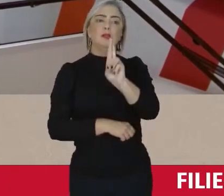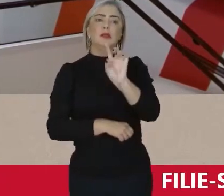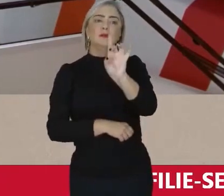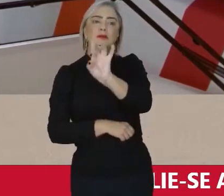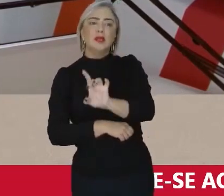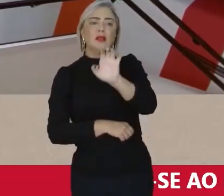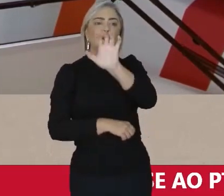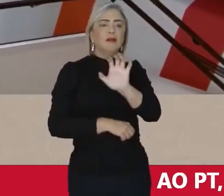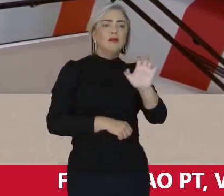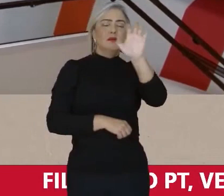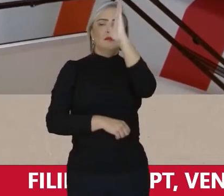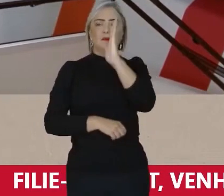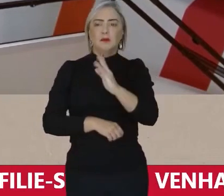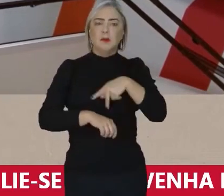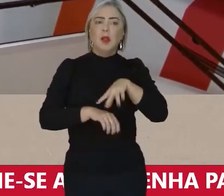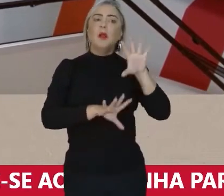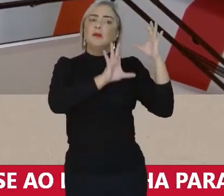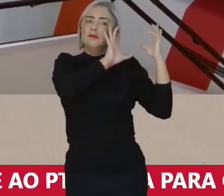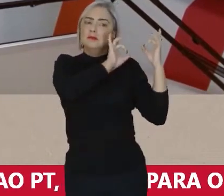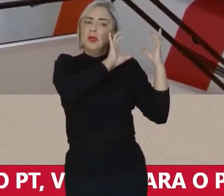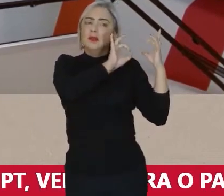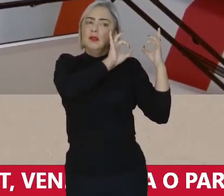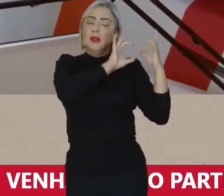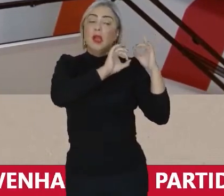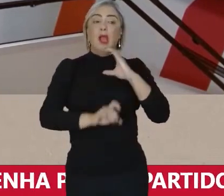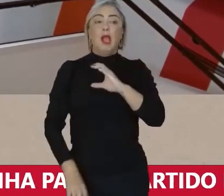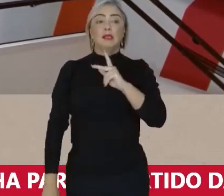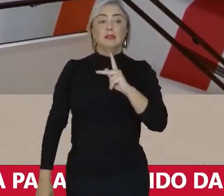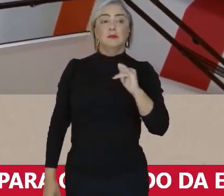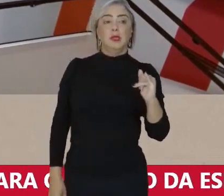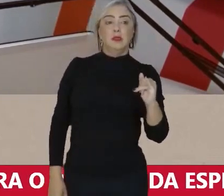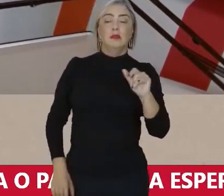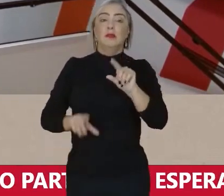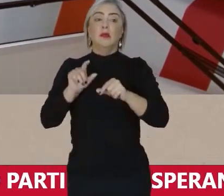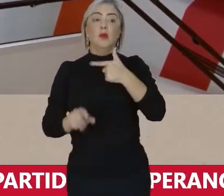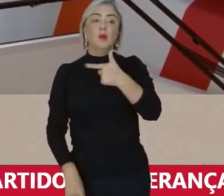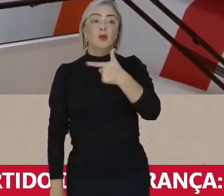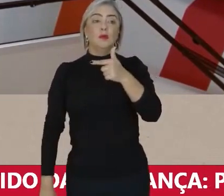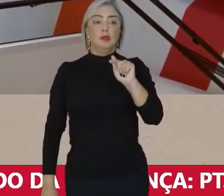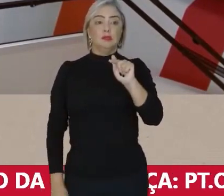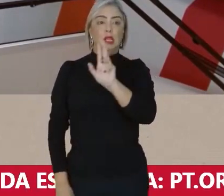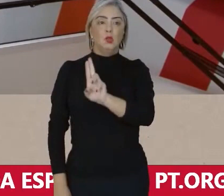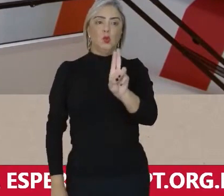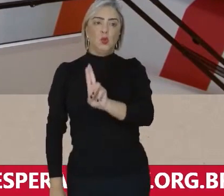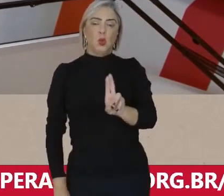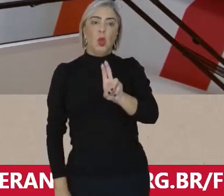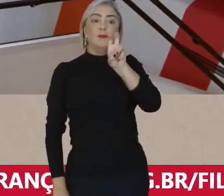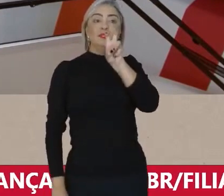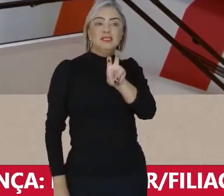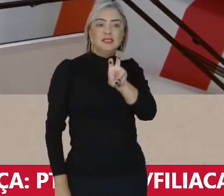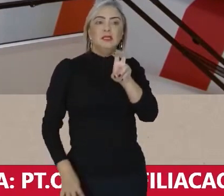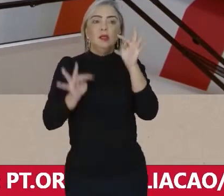cada região do país pudesse ser ouvido, né? A CPI escolheu, dentre os 27 nomes, os 5